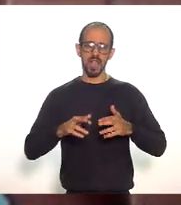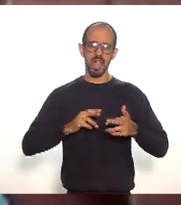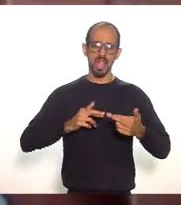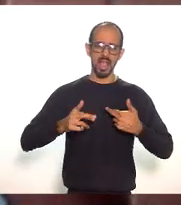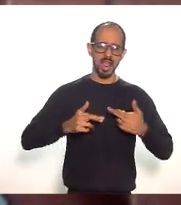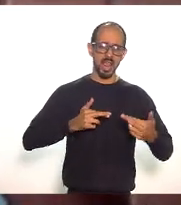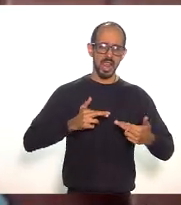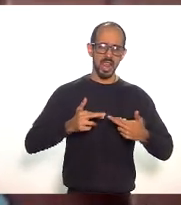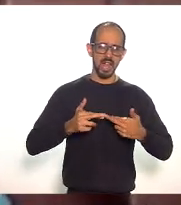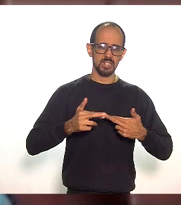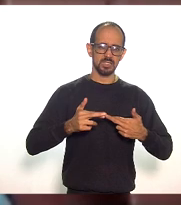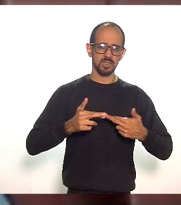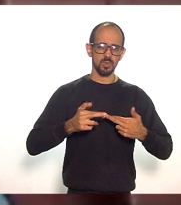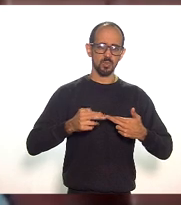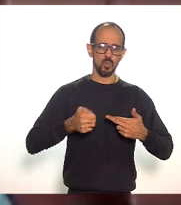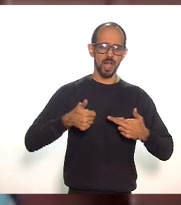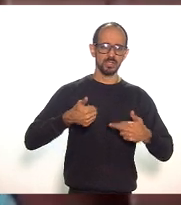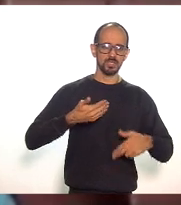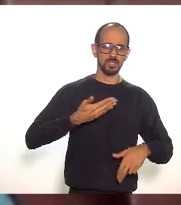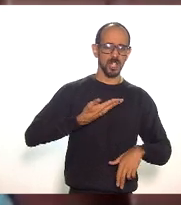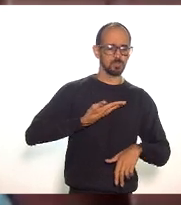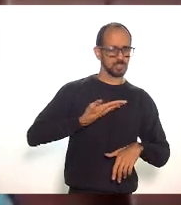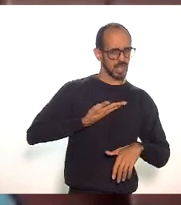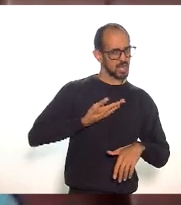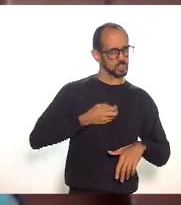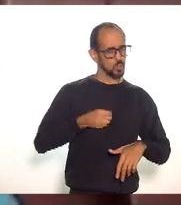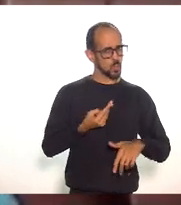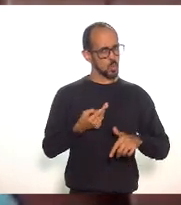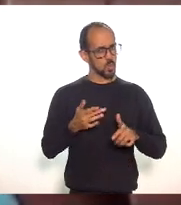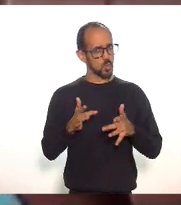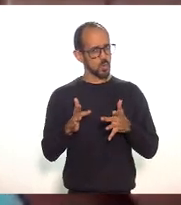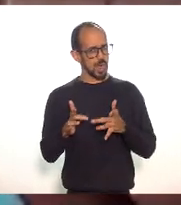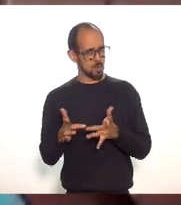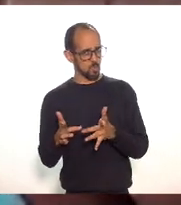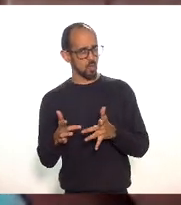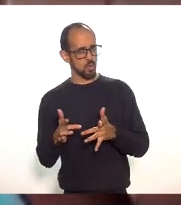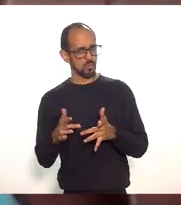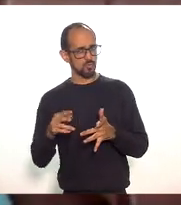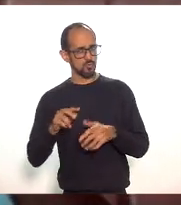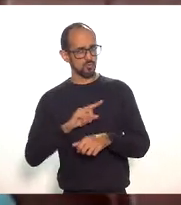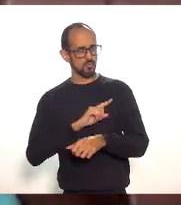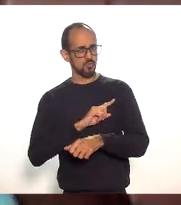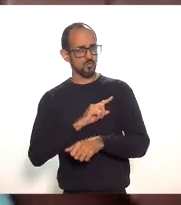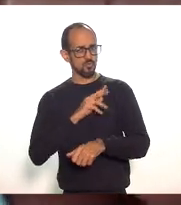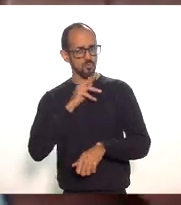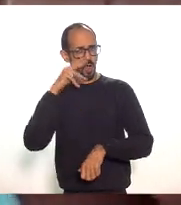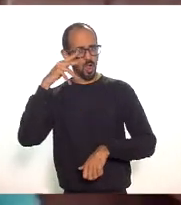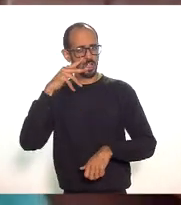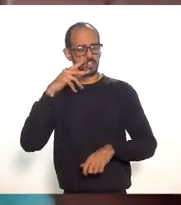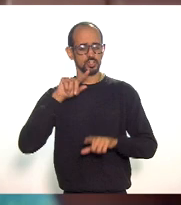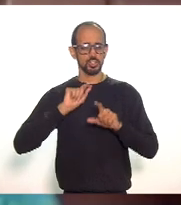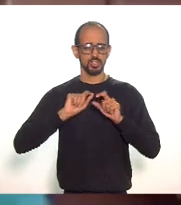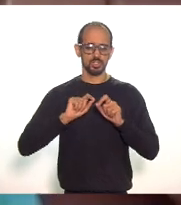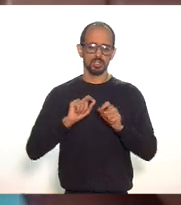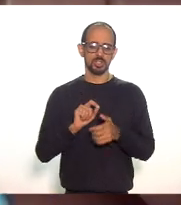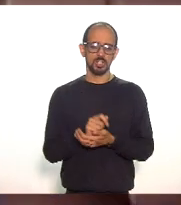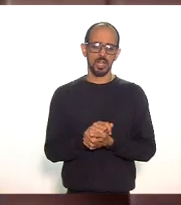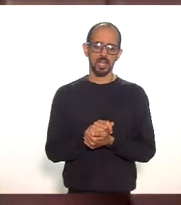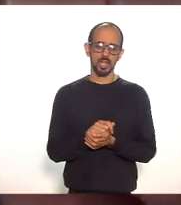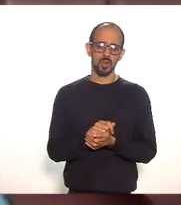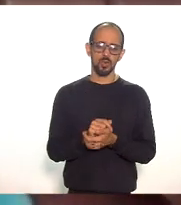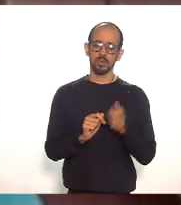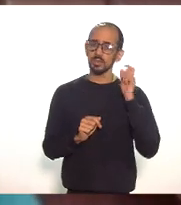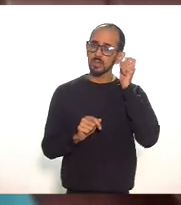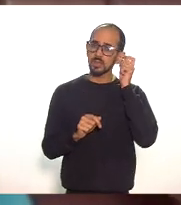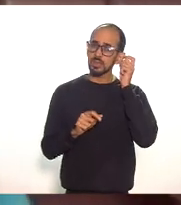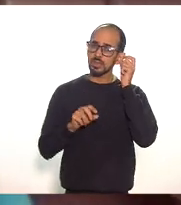de uma amizade e namoro muito forte com, inclusive, orientações